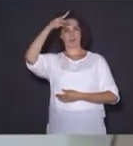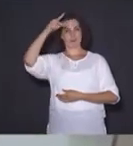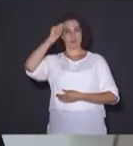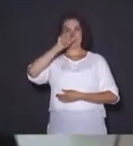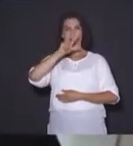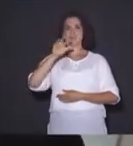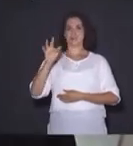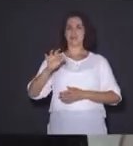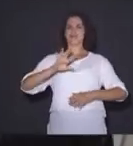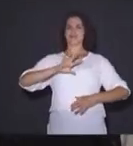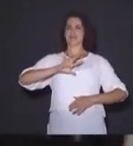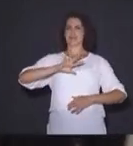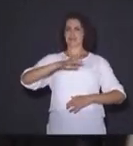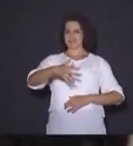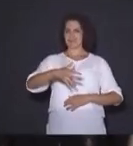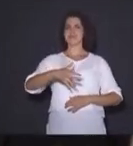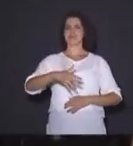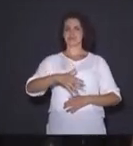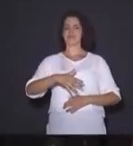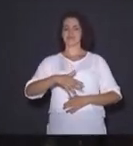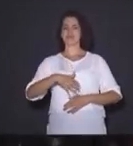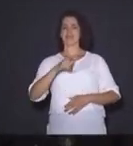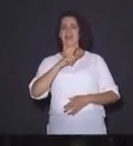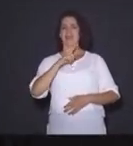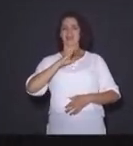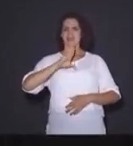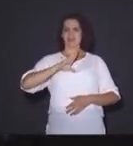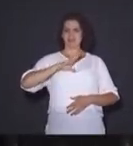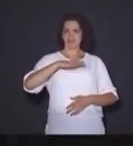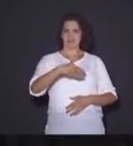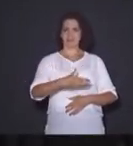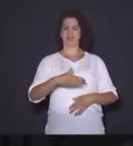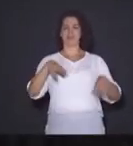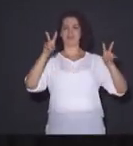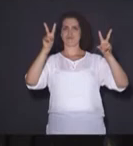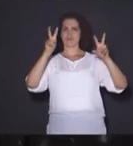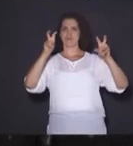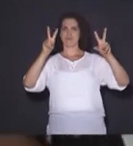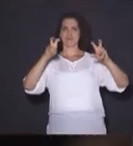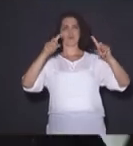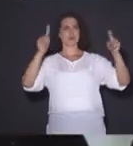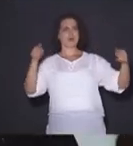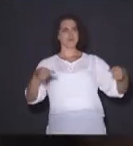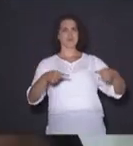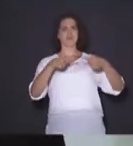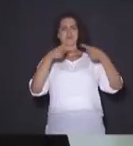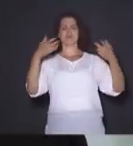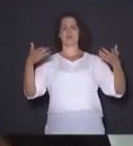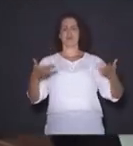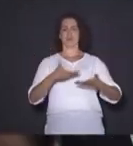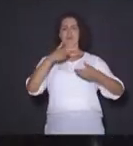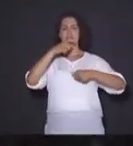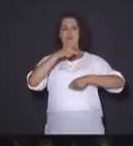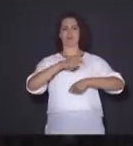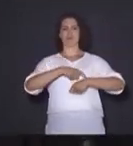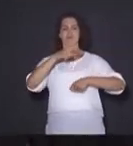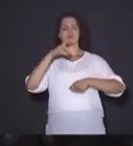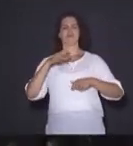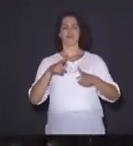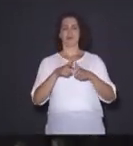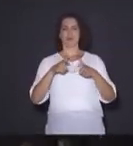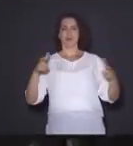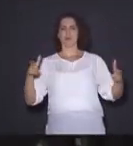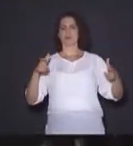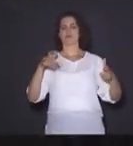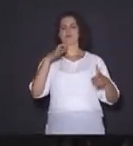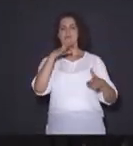corajosa que tem condição que que tem coragem de trazer um tema como esse né num momento em que é grande parte dos gestores